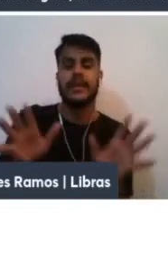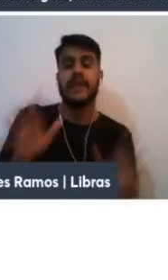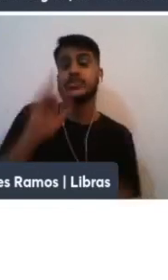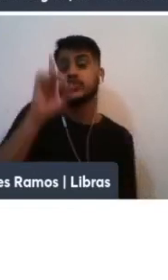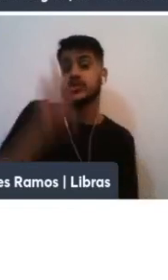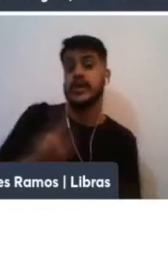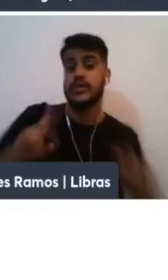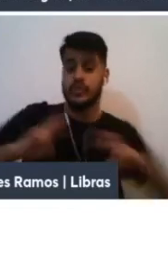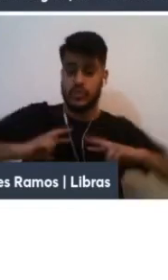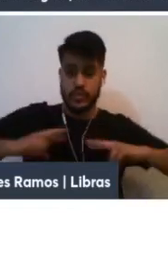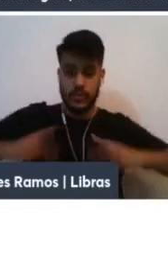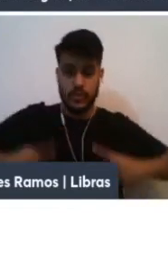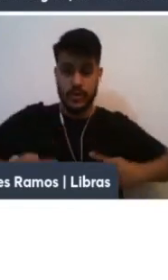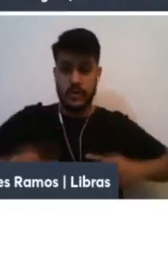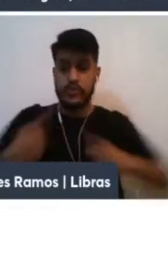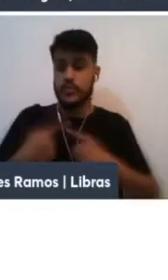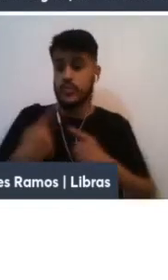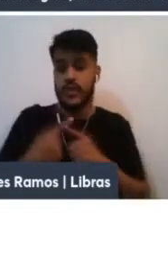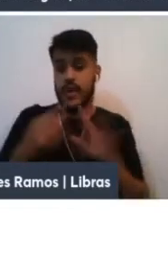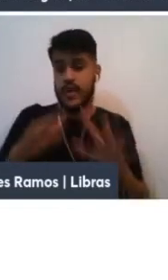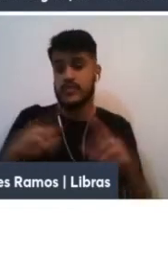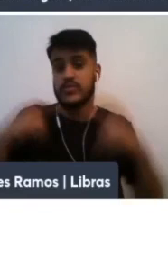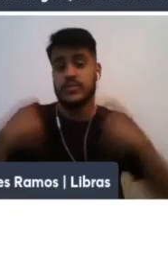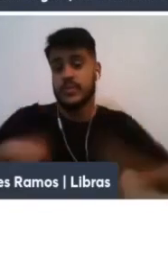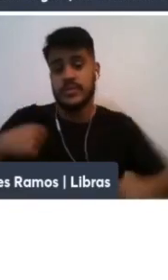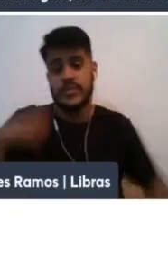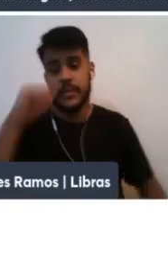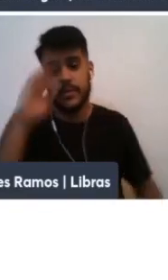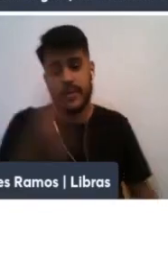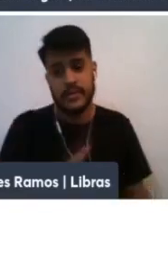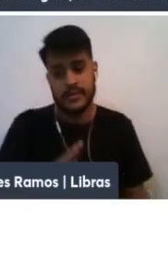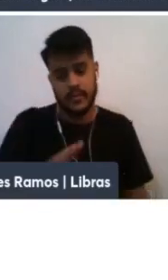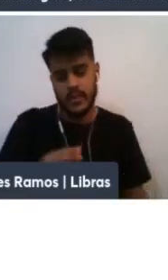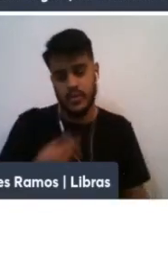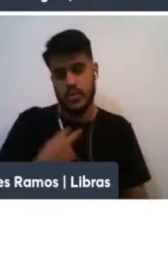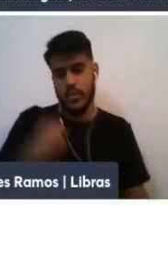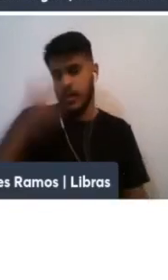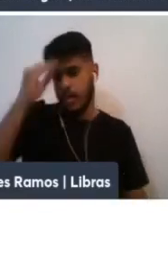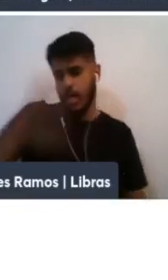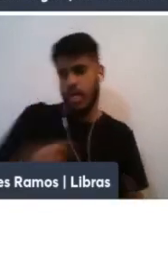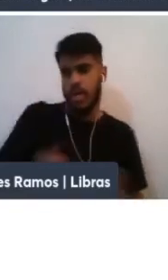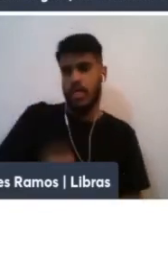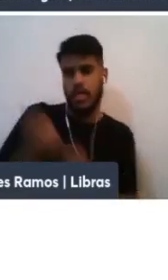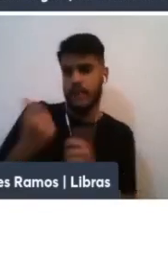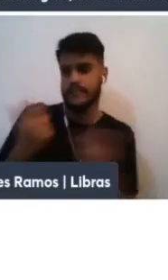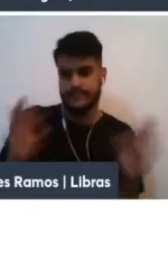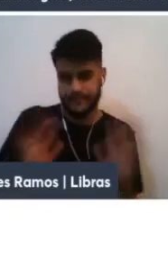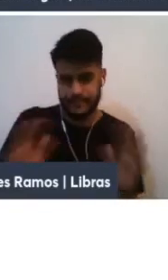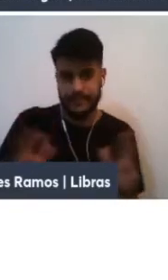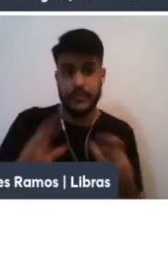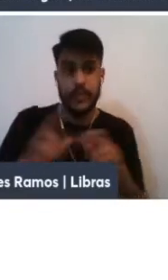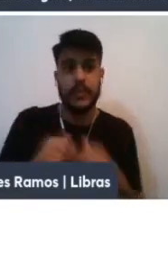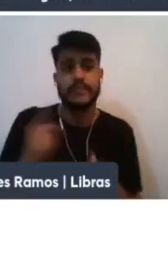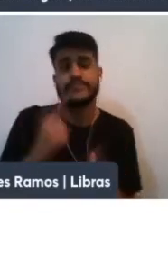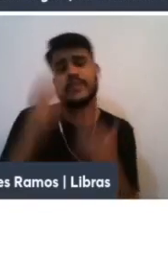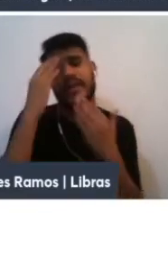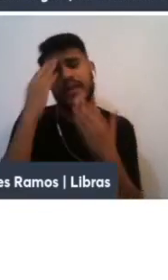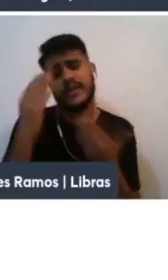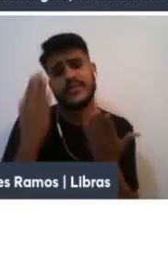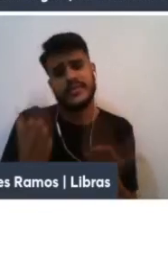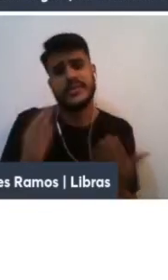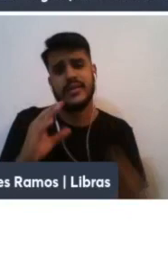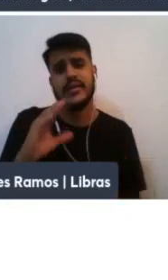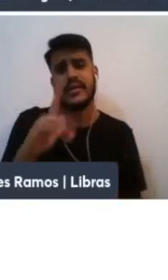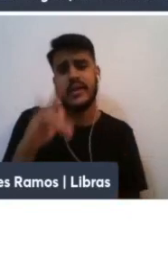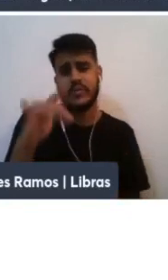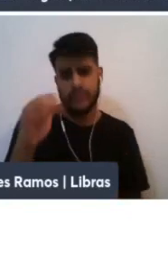que é o que a gente precisa no Brasil, que a gente não pode abrir mão de jeito nenhum. Então, queria agradecer demais, Cláudio, a você pela